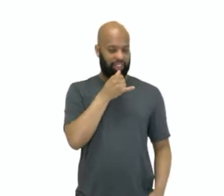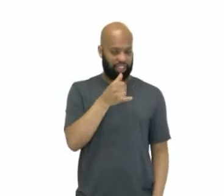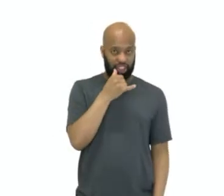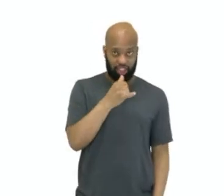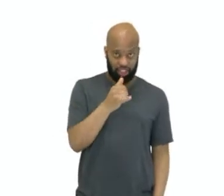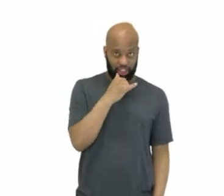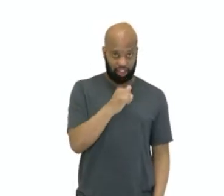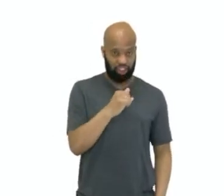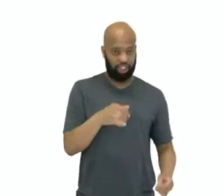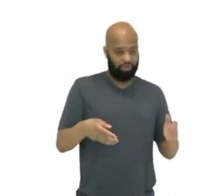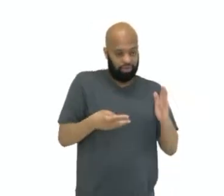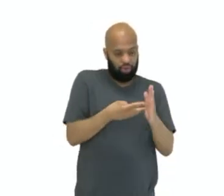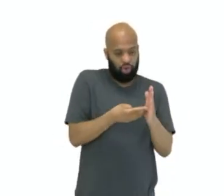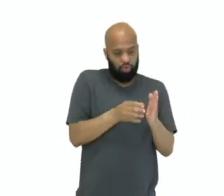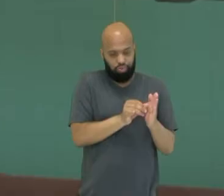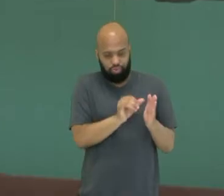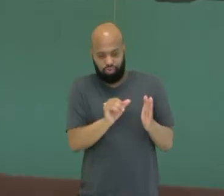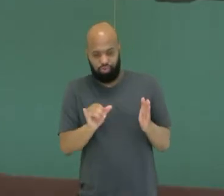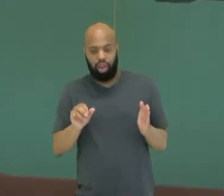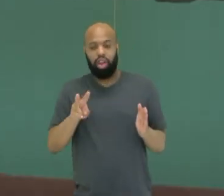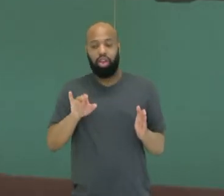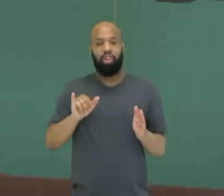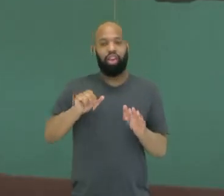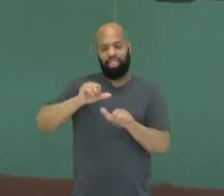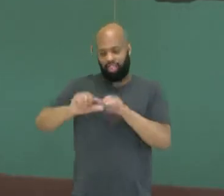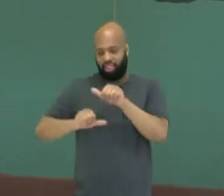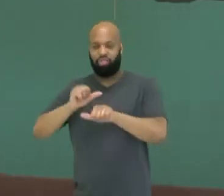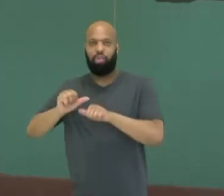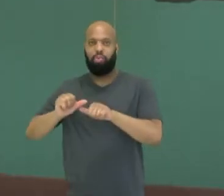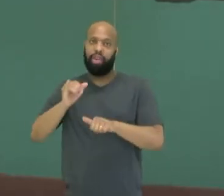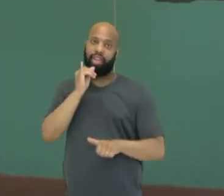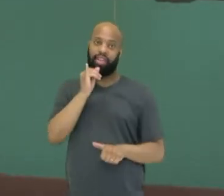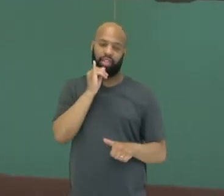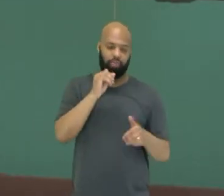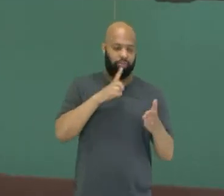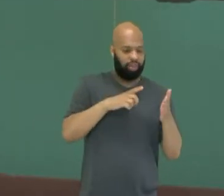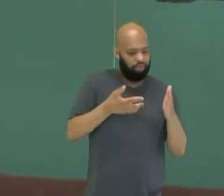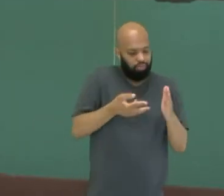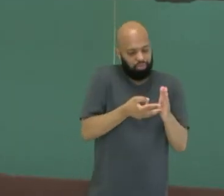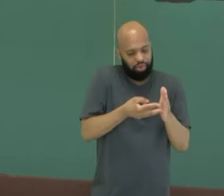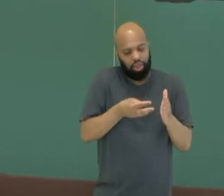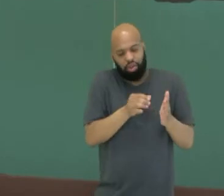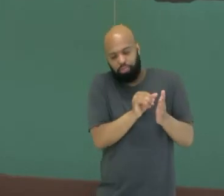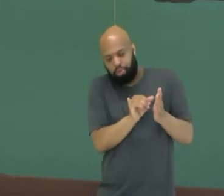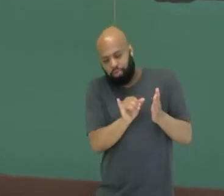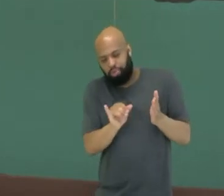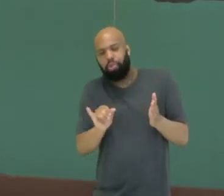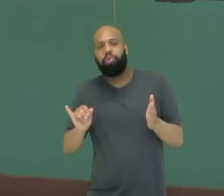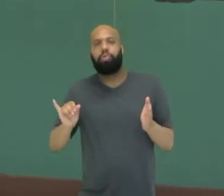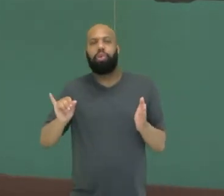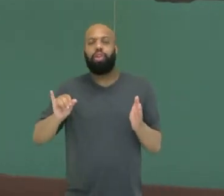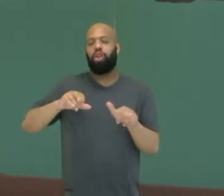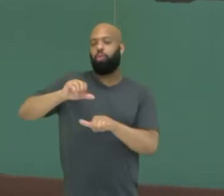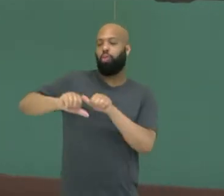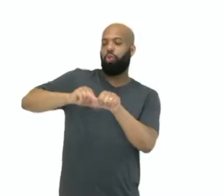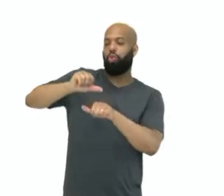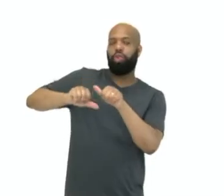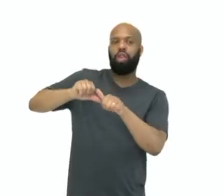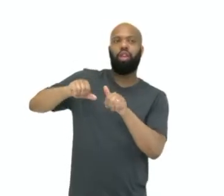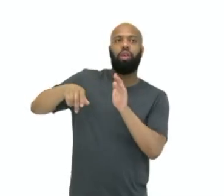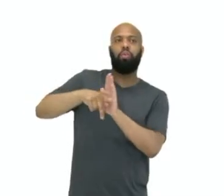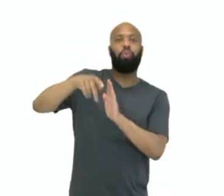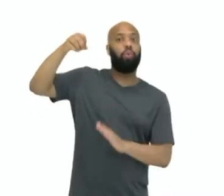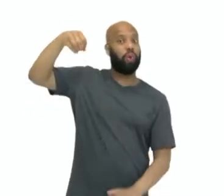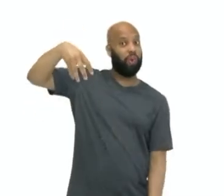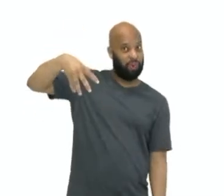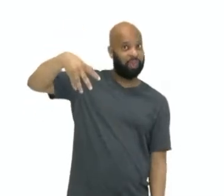humano, podendo ser uma lâmpada. Então, nesse caso, ocorre a transformação da energia elétrica